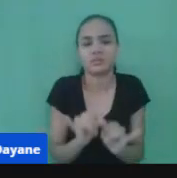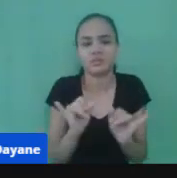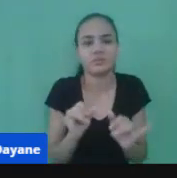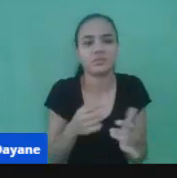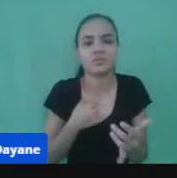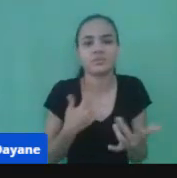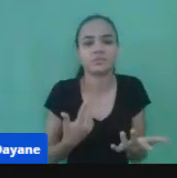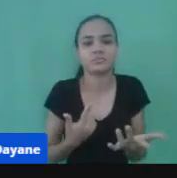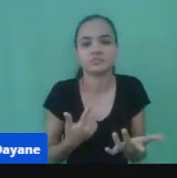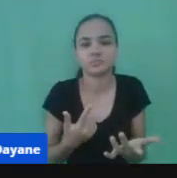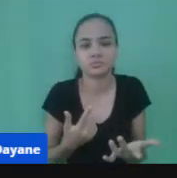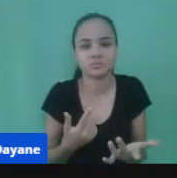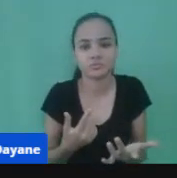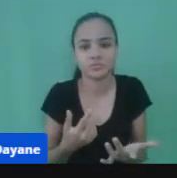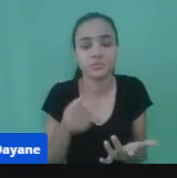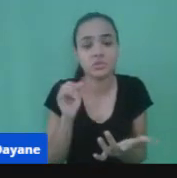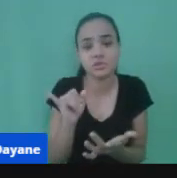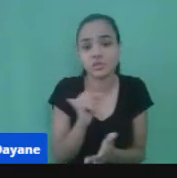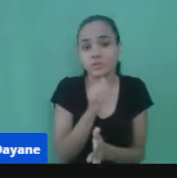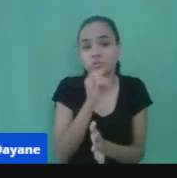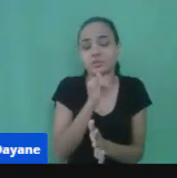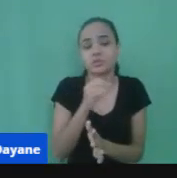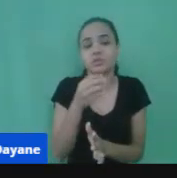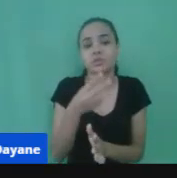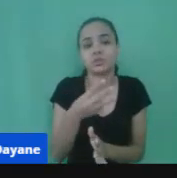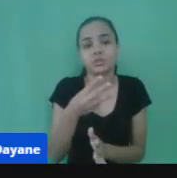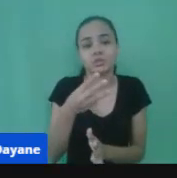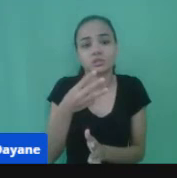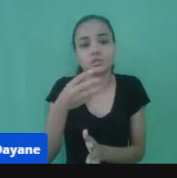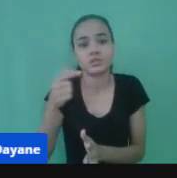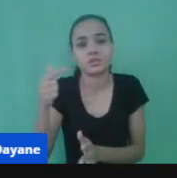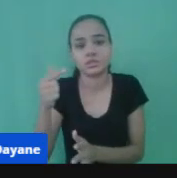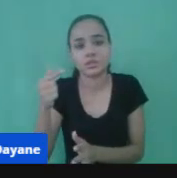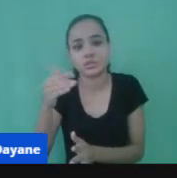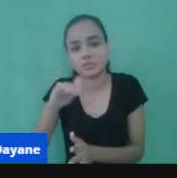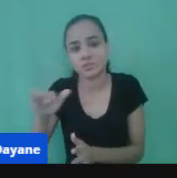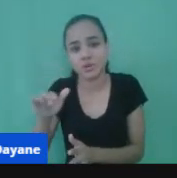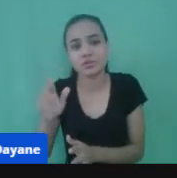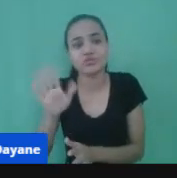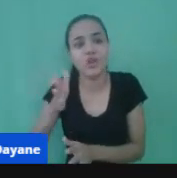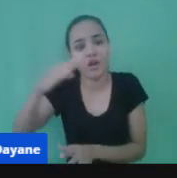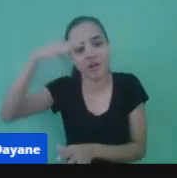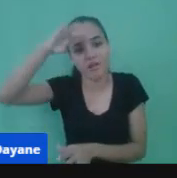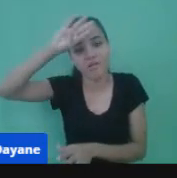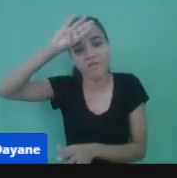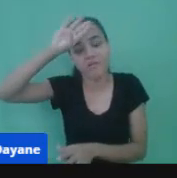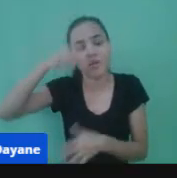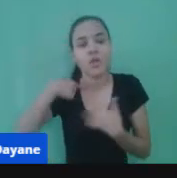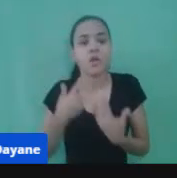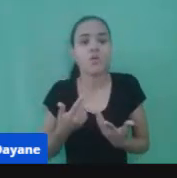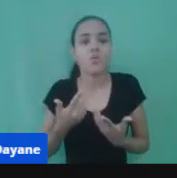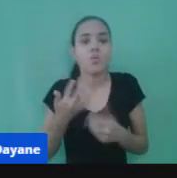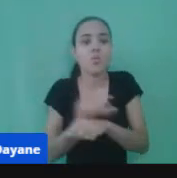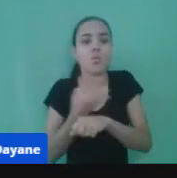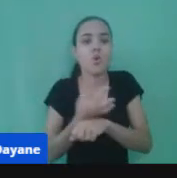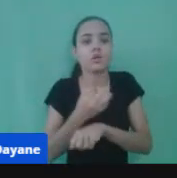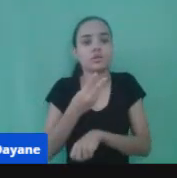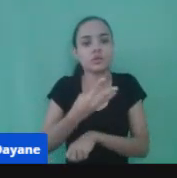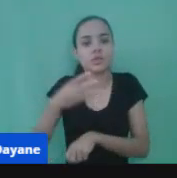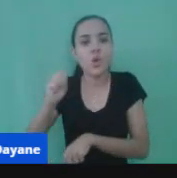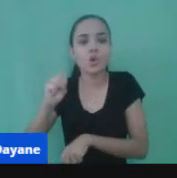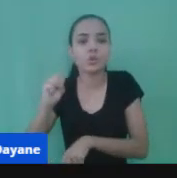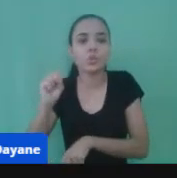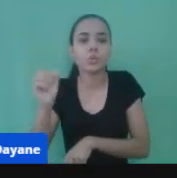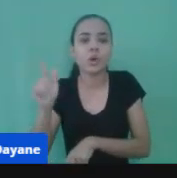estou com febre, né? 38, eu aguento quanto tempo ficar com 38 graus no meu corpo? Então, mais ou menos essa perspectiva,